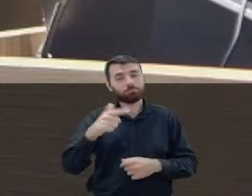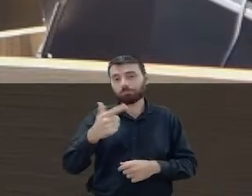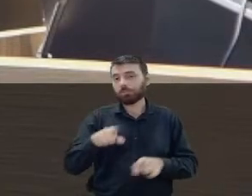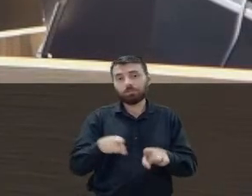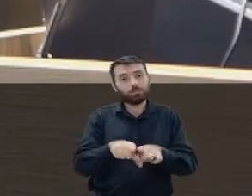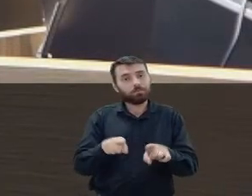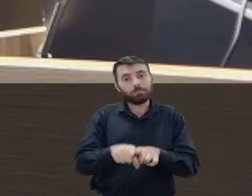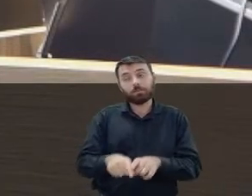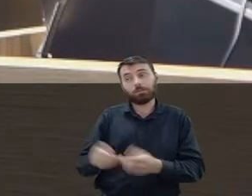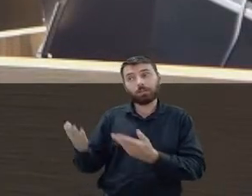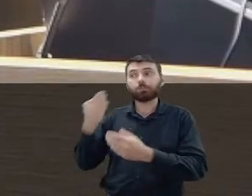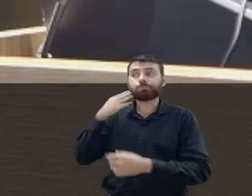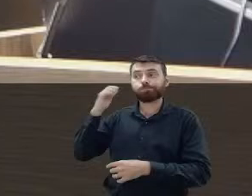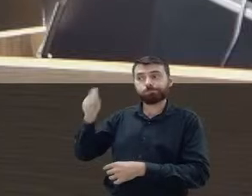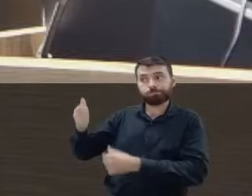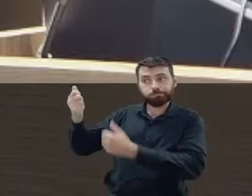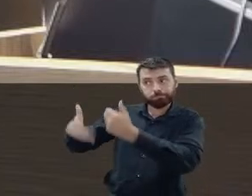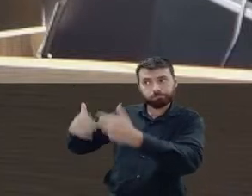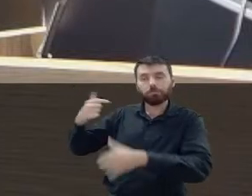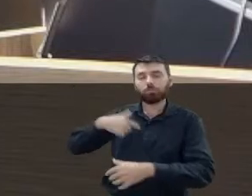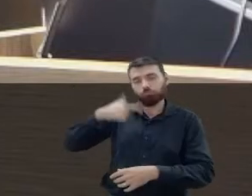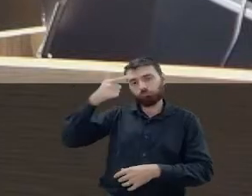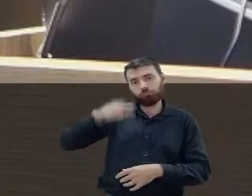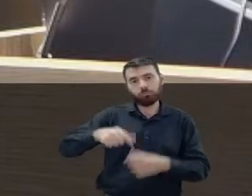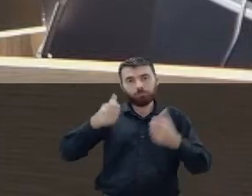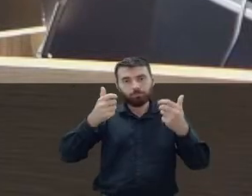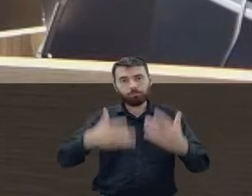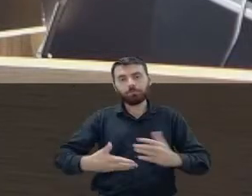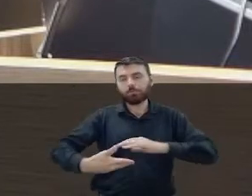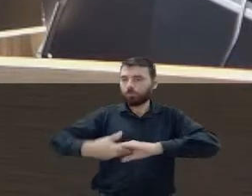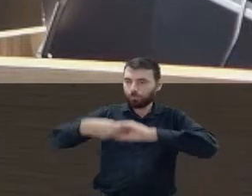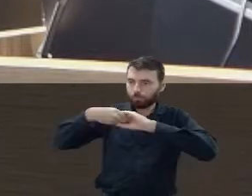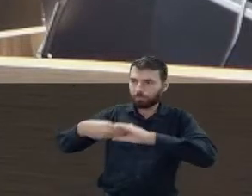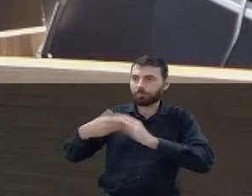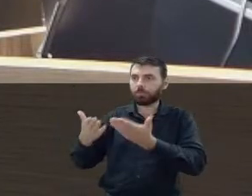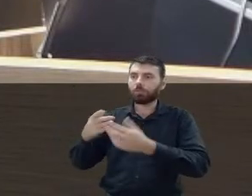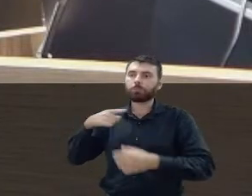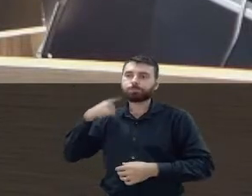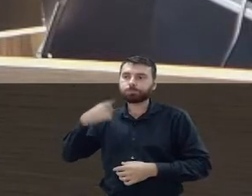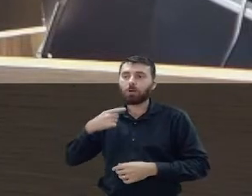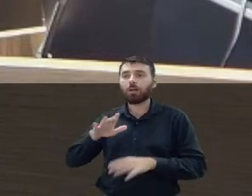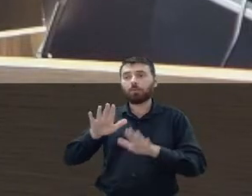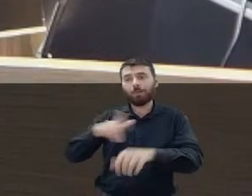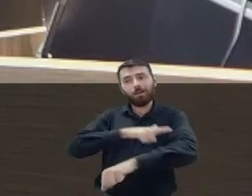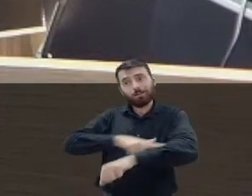ratifico. Mais uma vez, cumprimentando o doutor Henrique, pedindo vênia, estamos